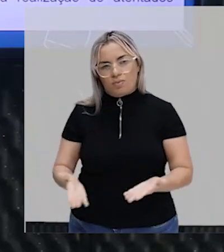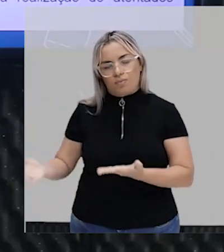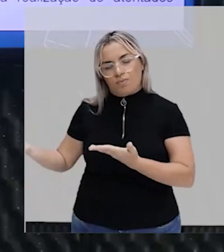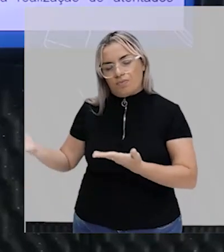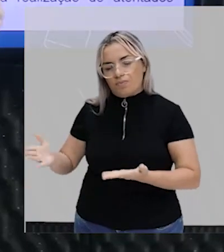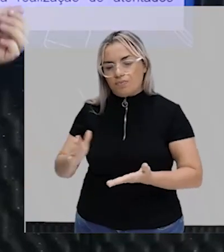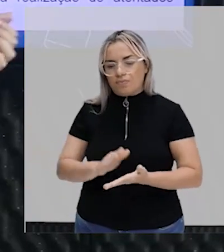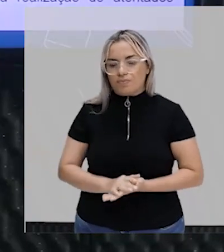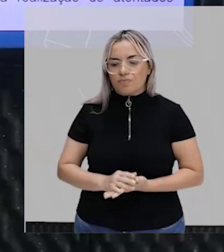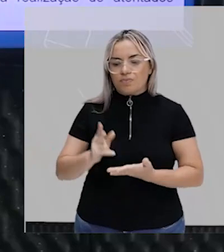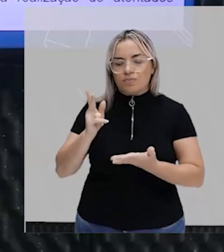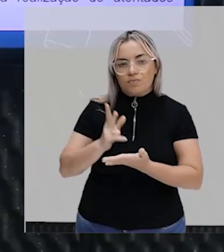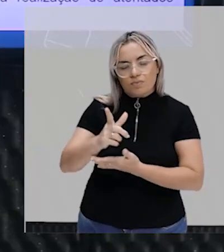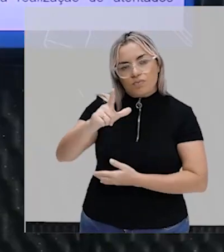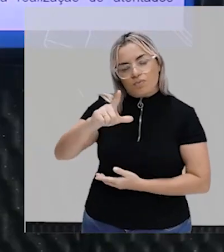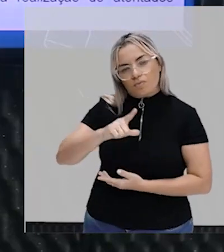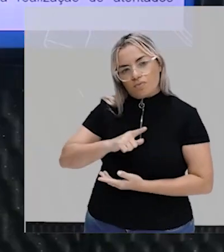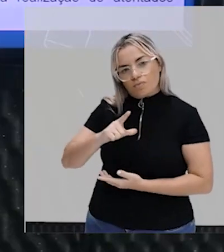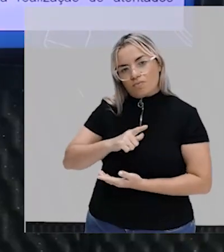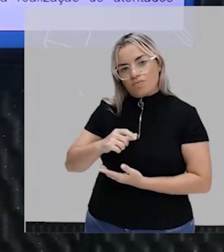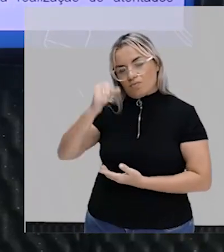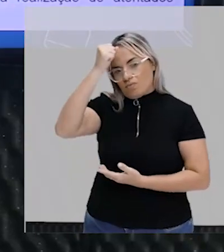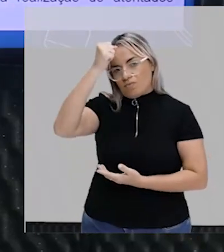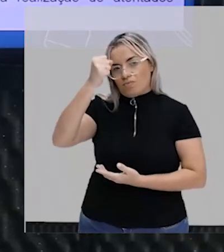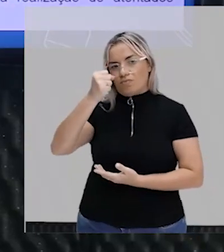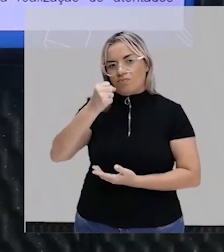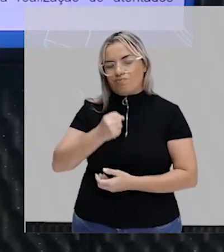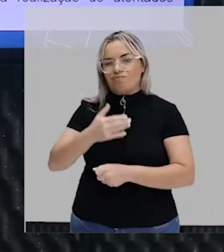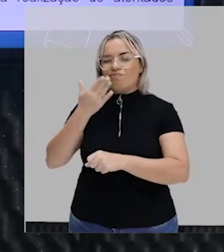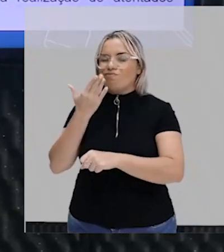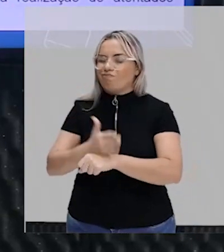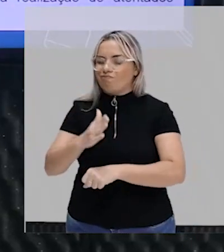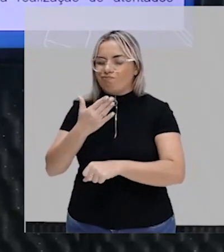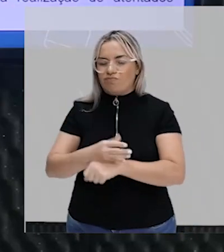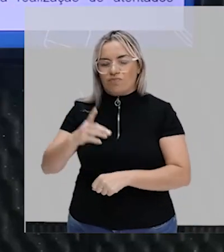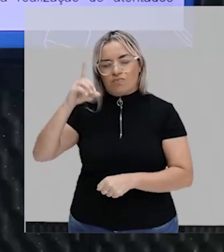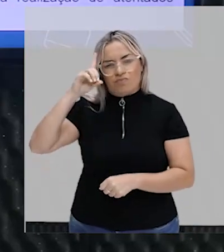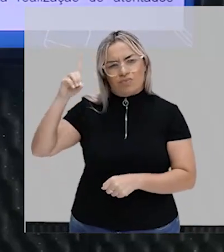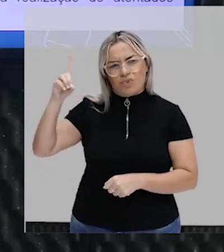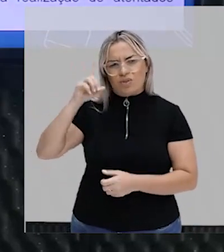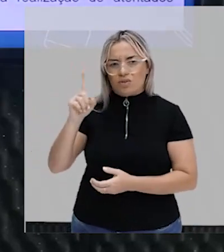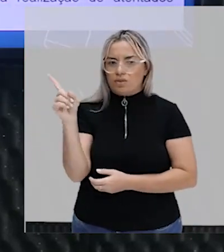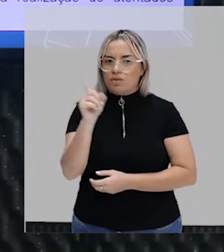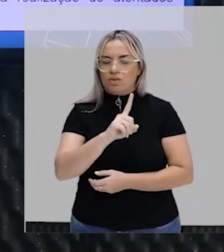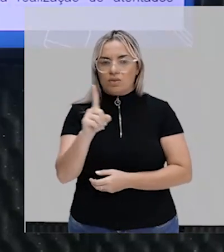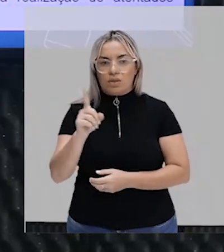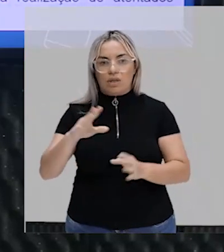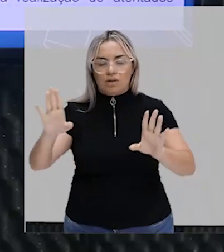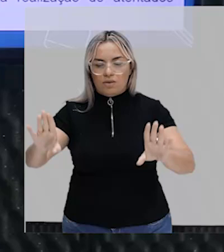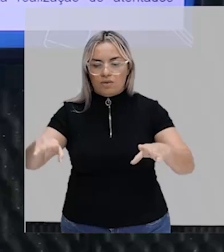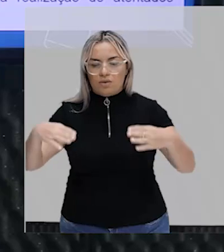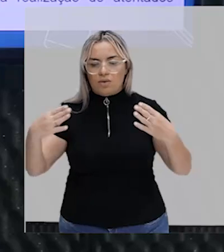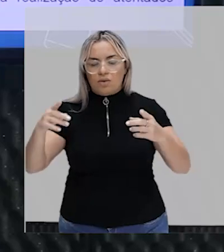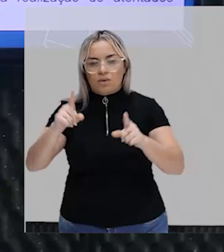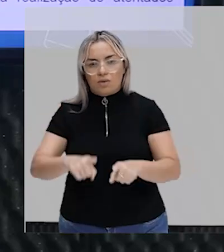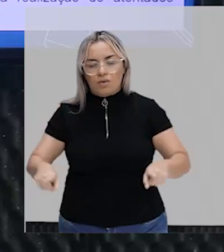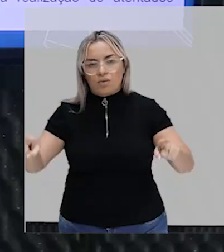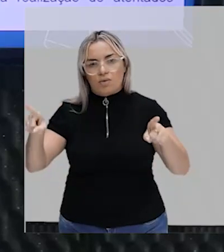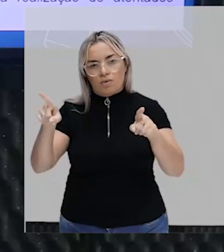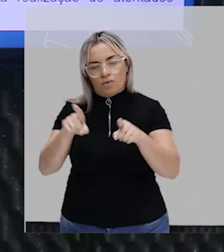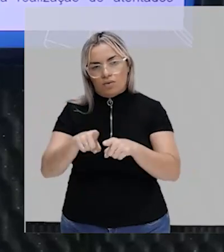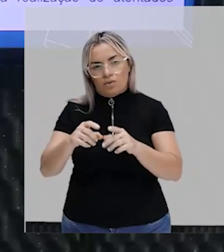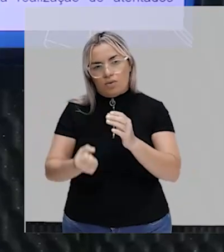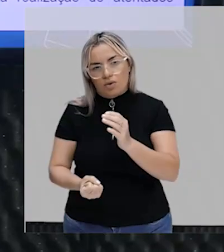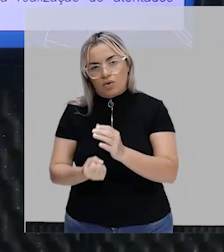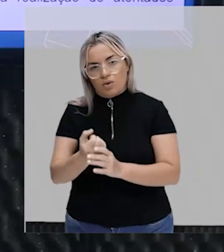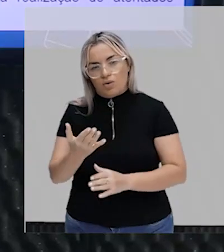seguinte, ocorre a realização de atentados terroristas praticamente todos os dias? Não, galera, tá? Muita atenção. Também surgiu um